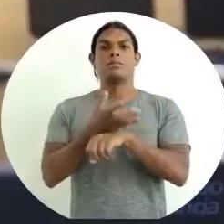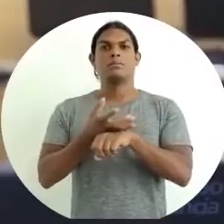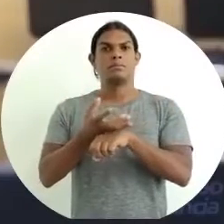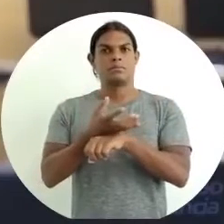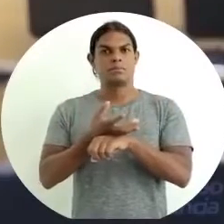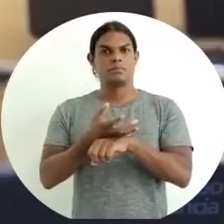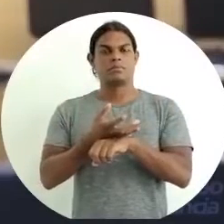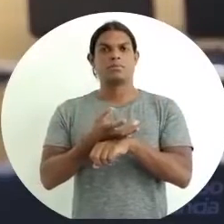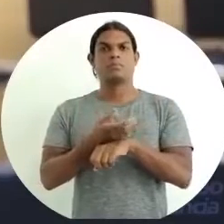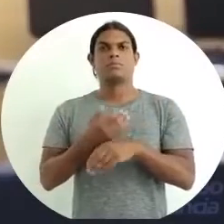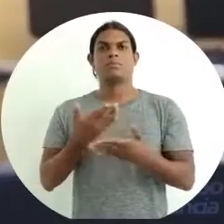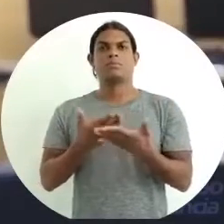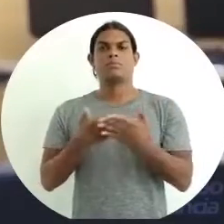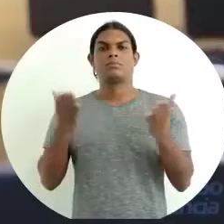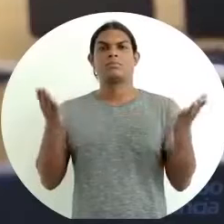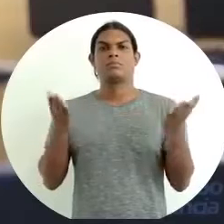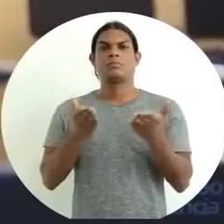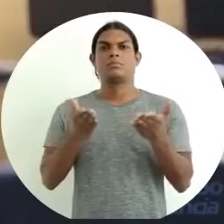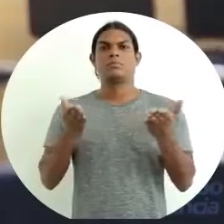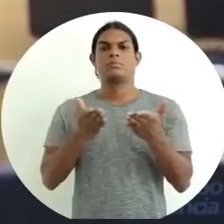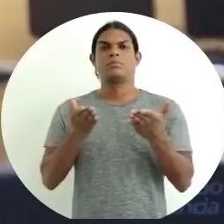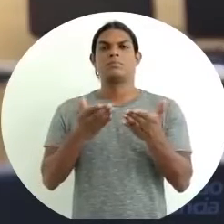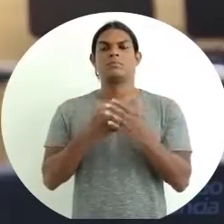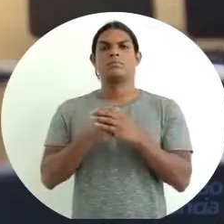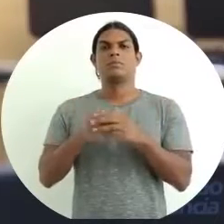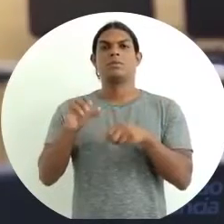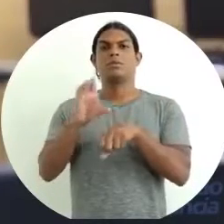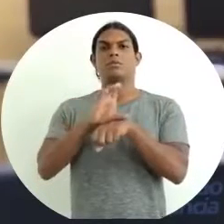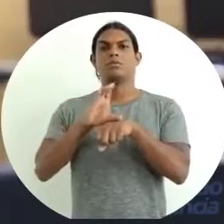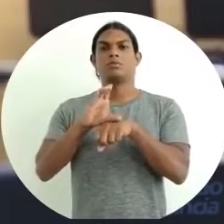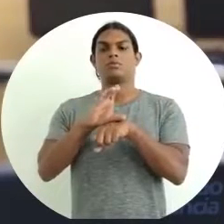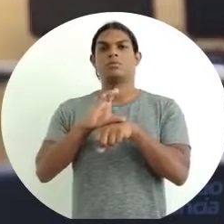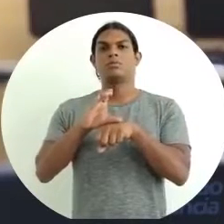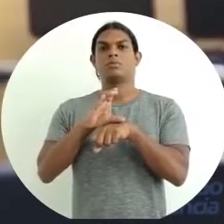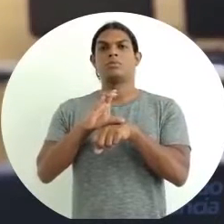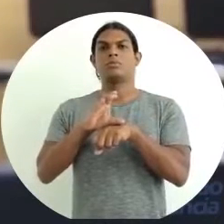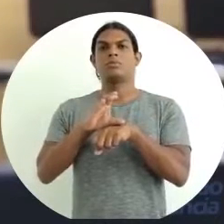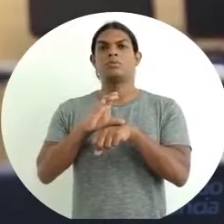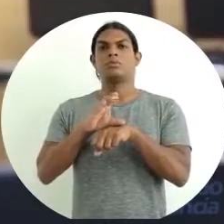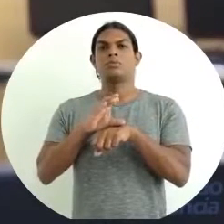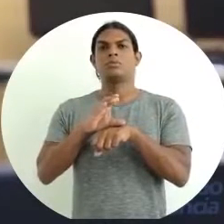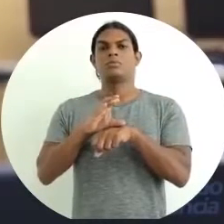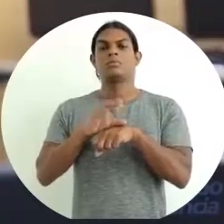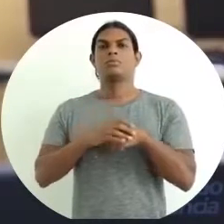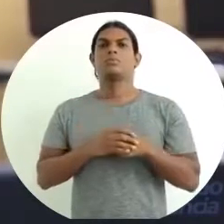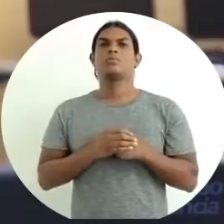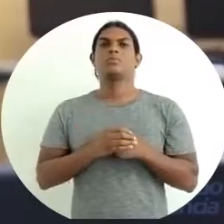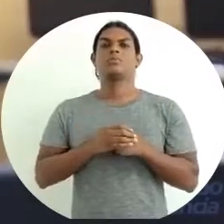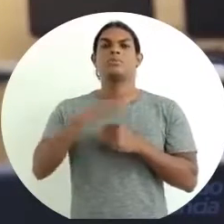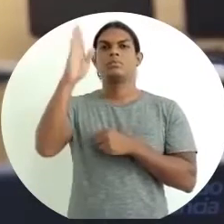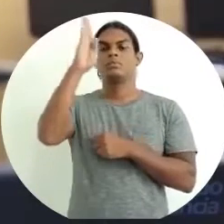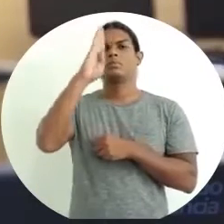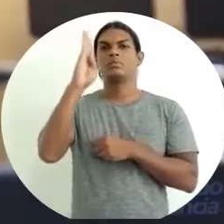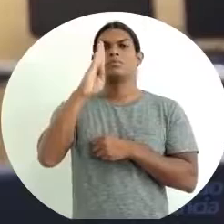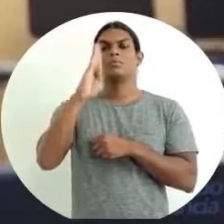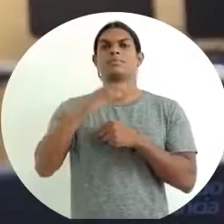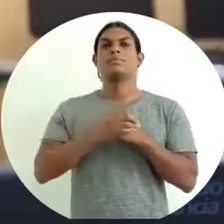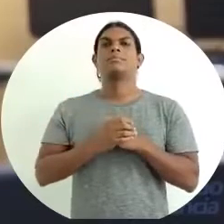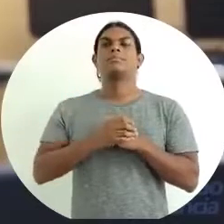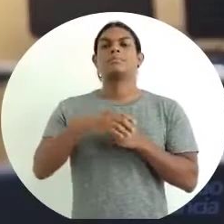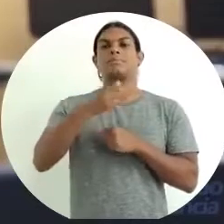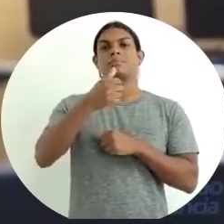Nós vamos encontrar logo na Constituição Brasileira, no seu artigo 7º, no inciso